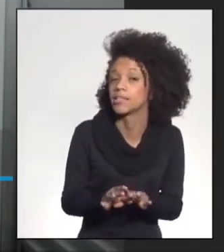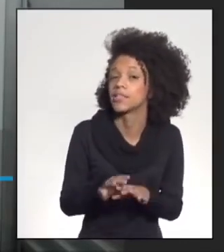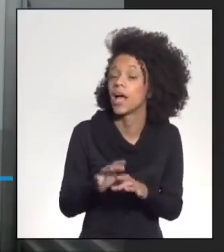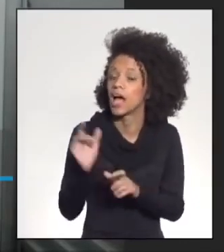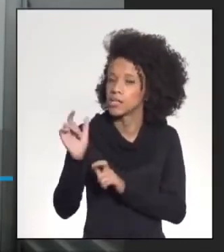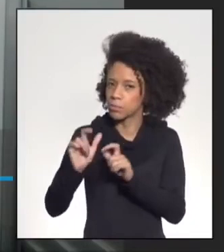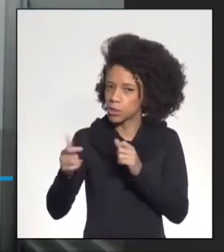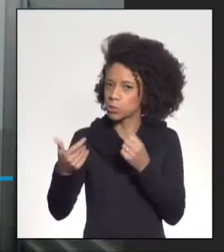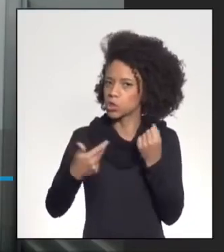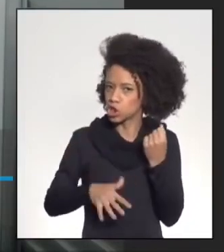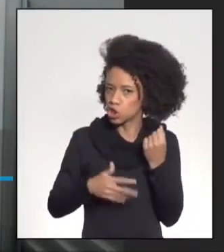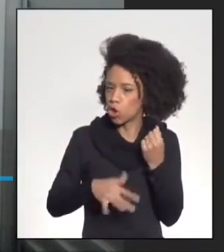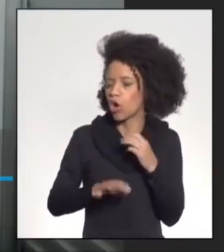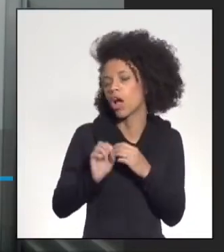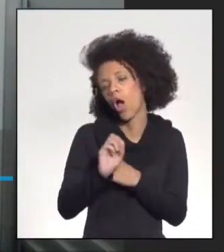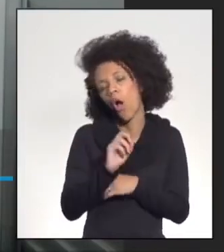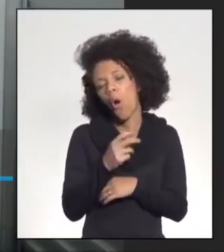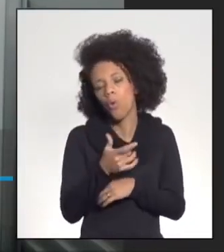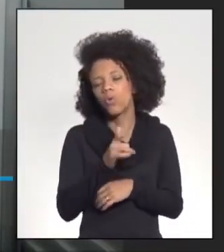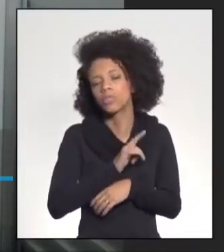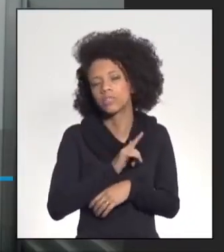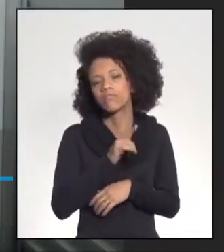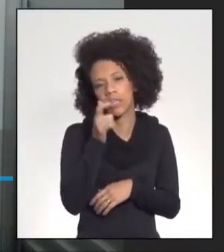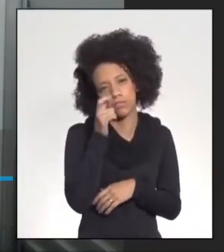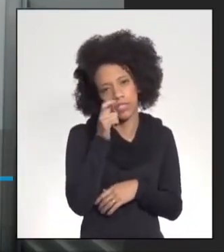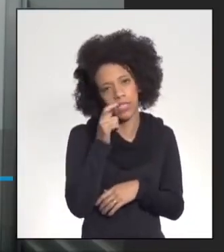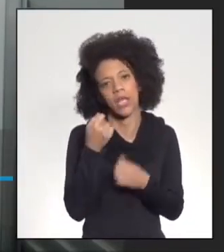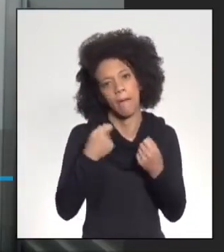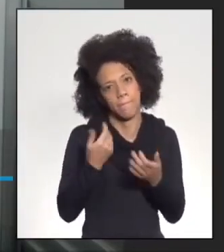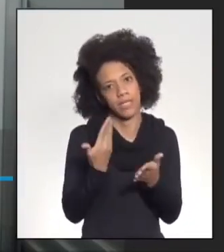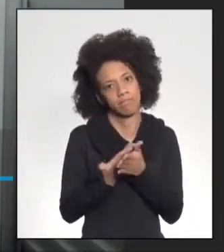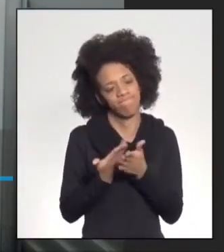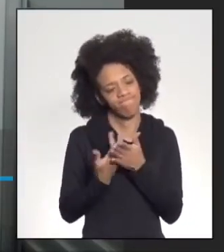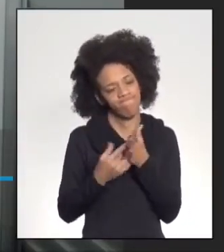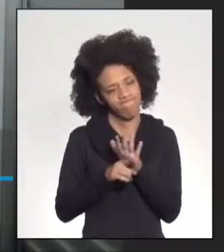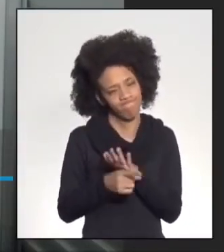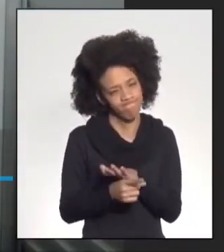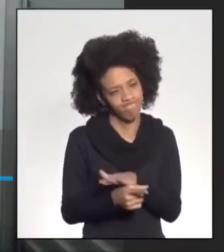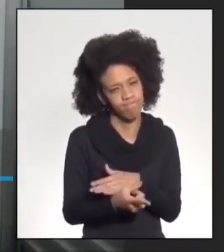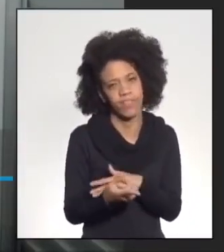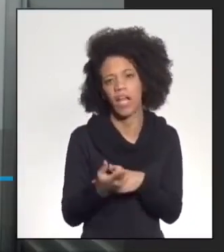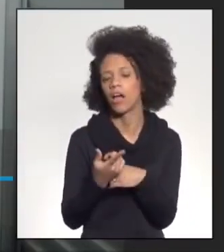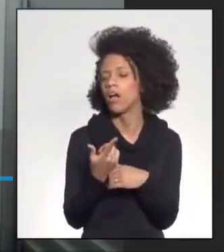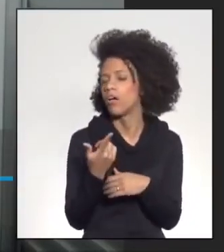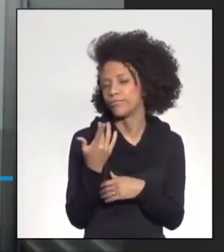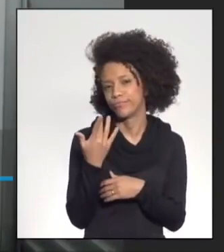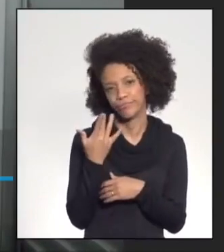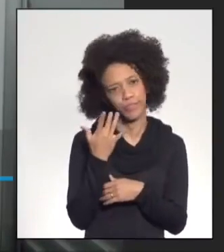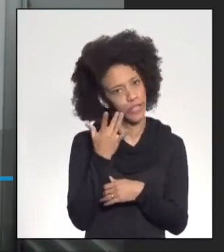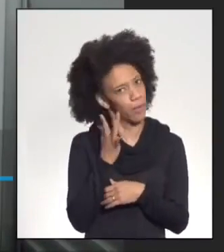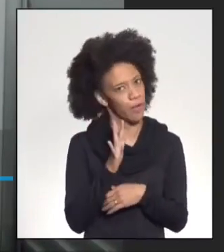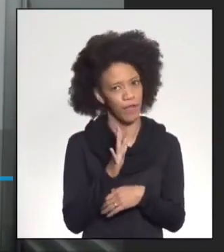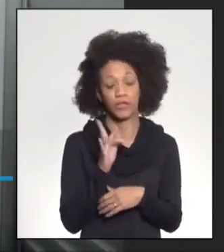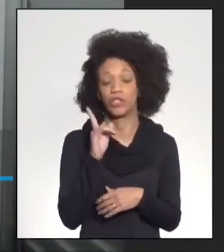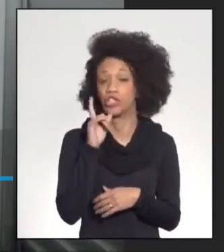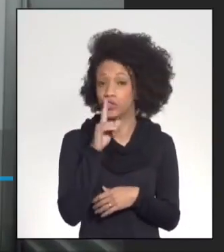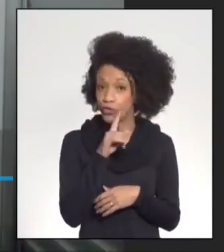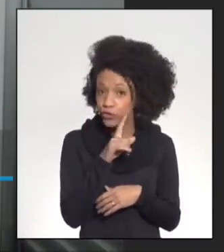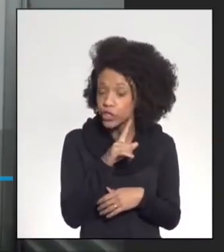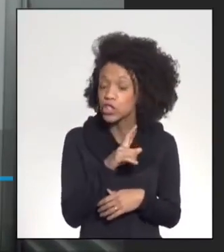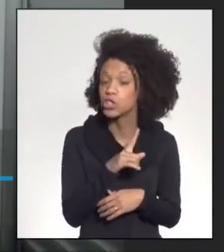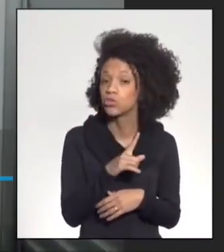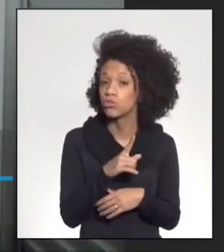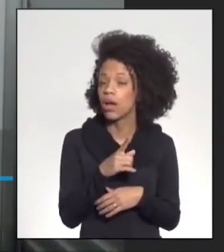toca instrumento, quem tem interesse, tem que se aprofundar, porque não é fácil ler partitura né? Realmente é como se você estivesse aprendendo um